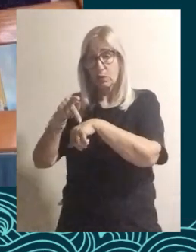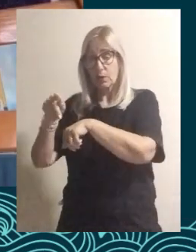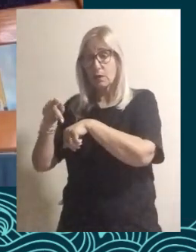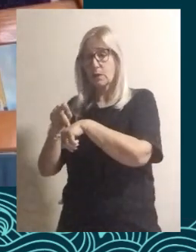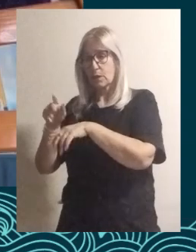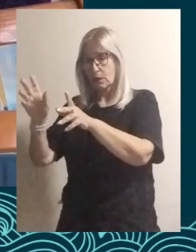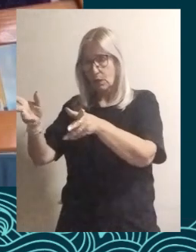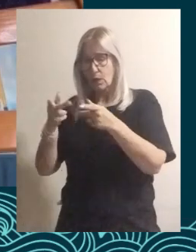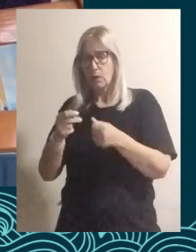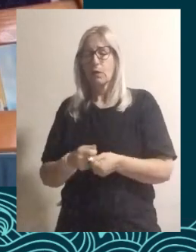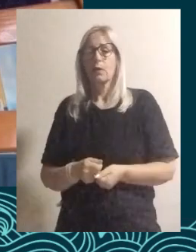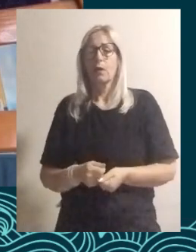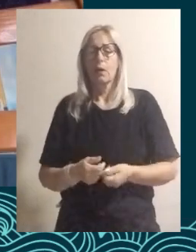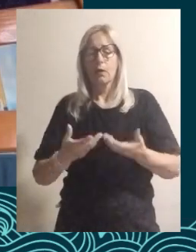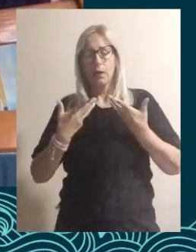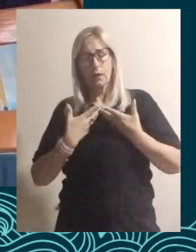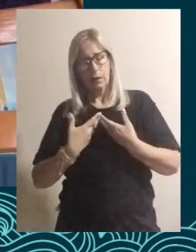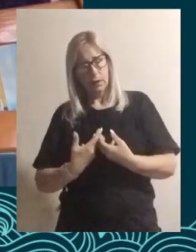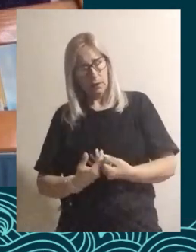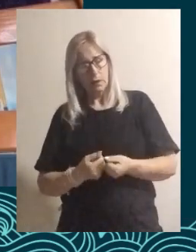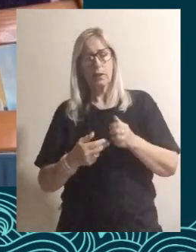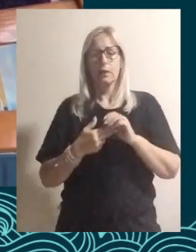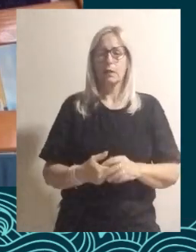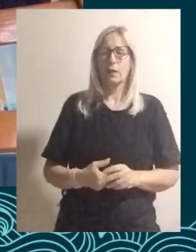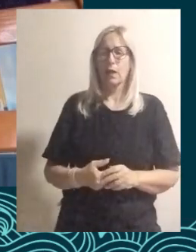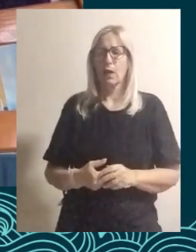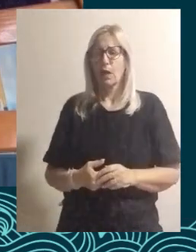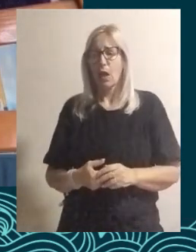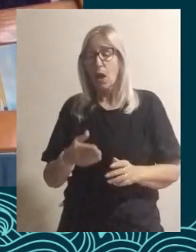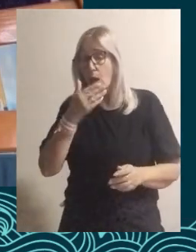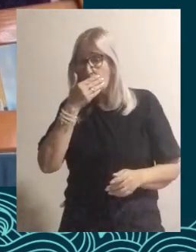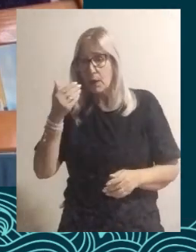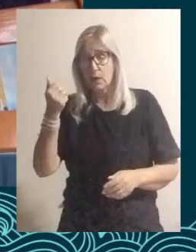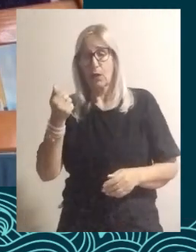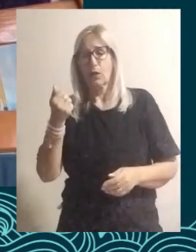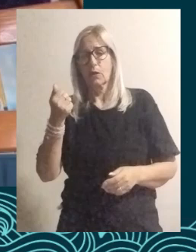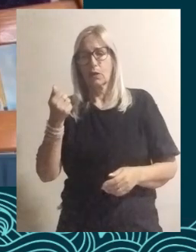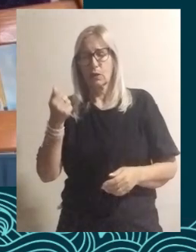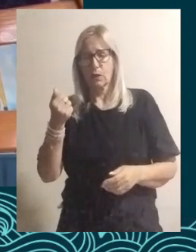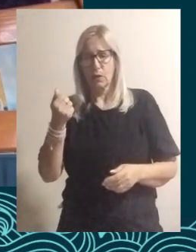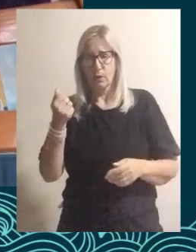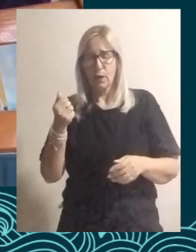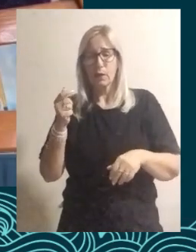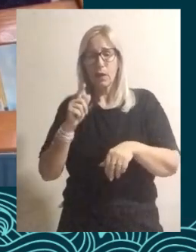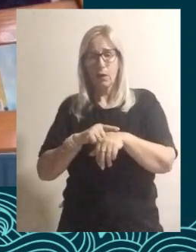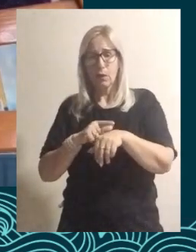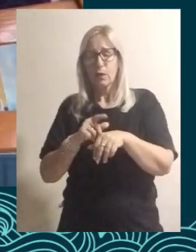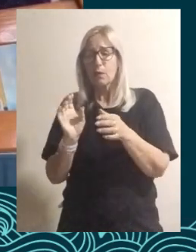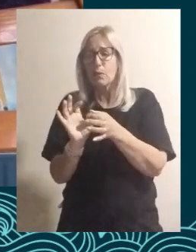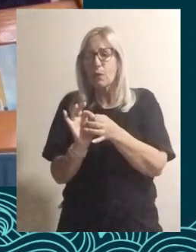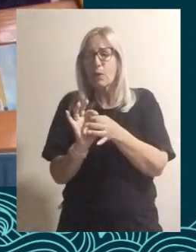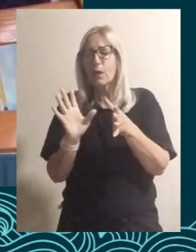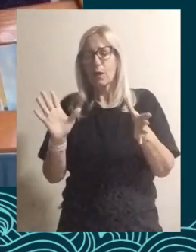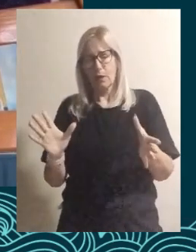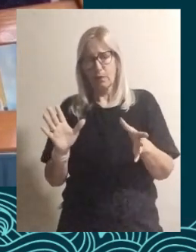vendo os lugares por onde eu passei. As mulheres que tinham mais tempo para descansar, que tinham melhores condições para ter